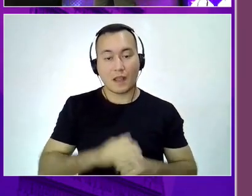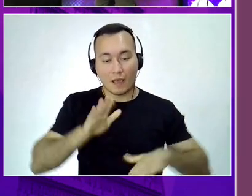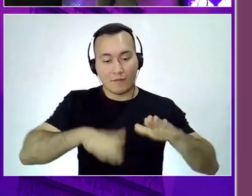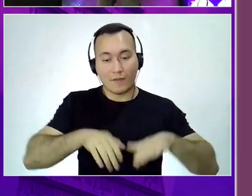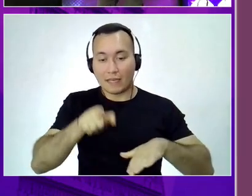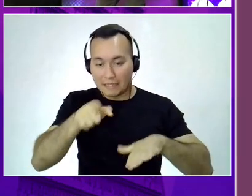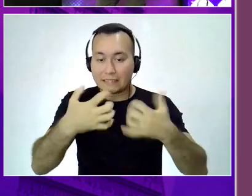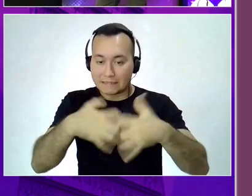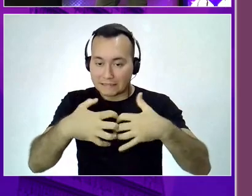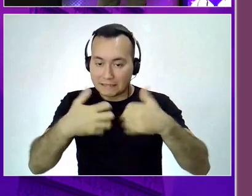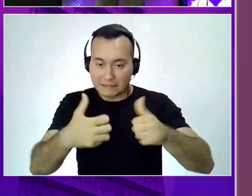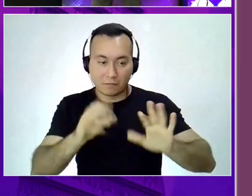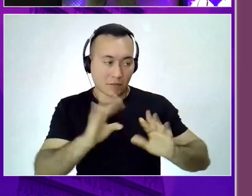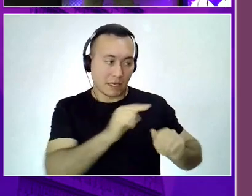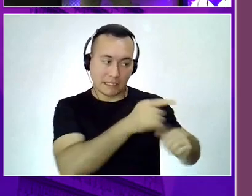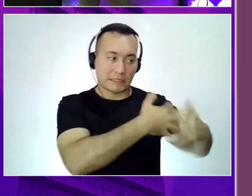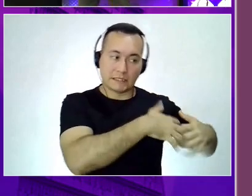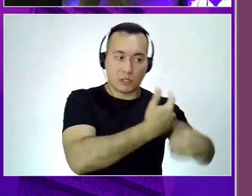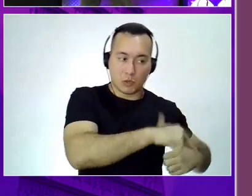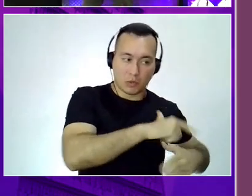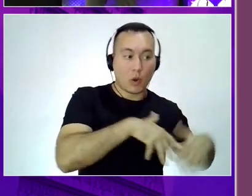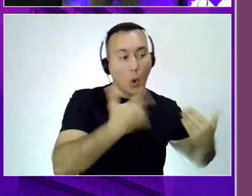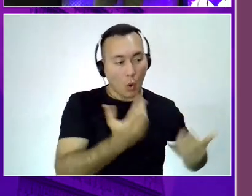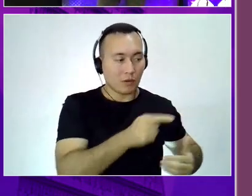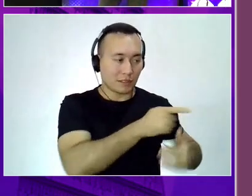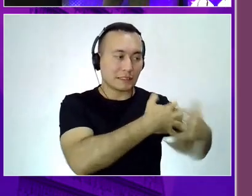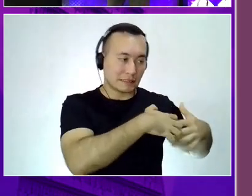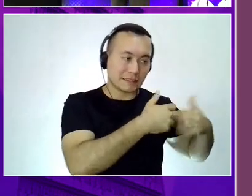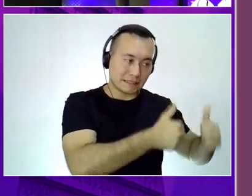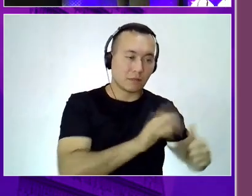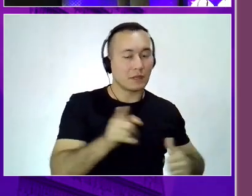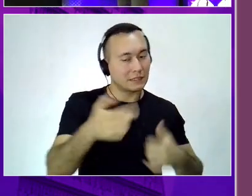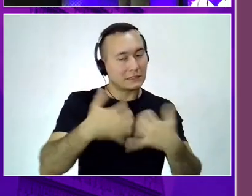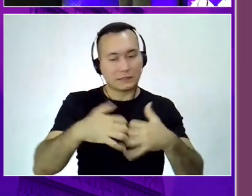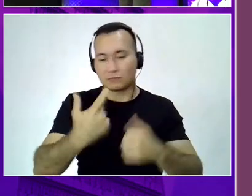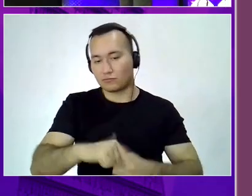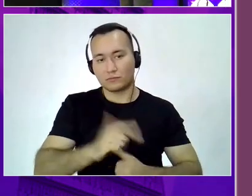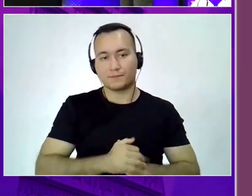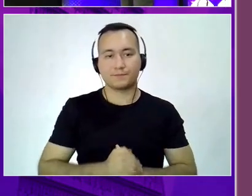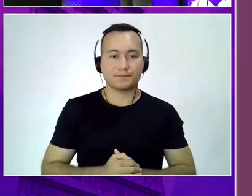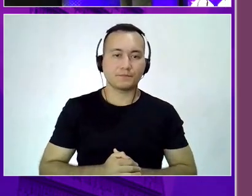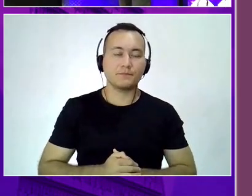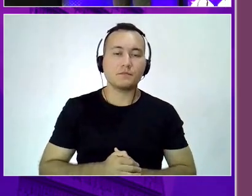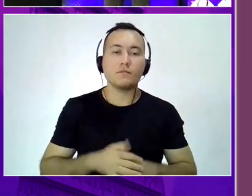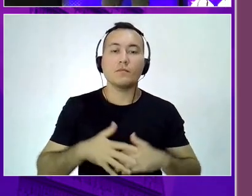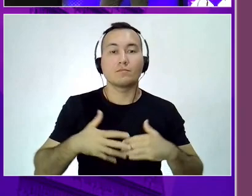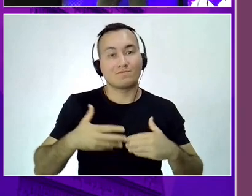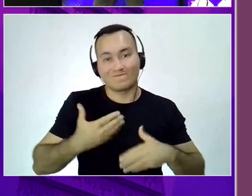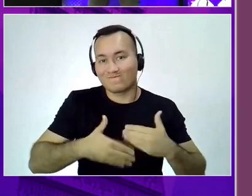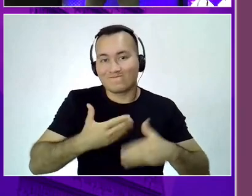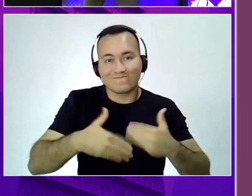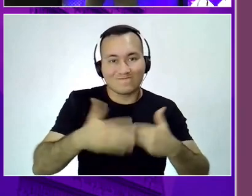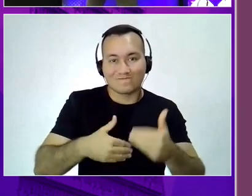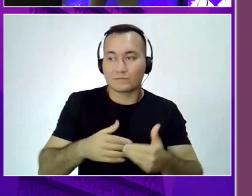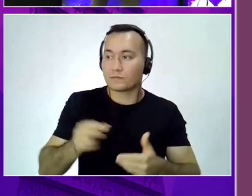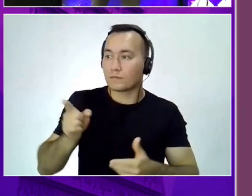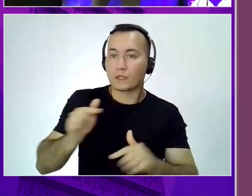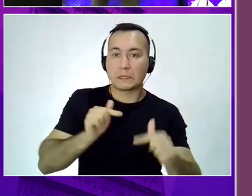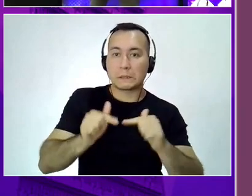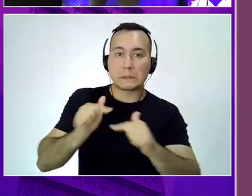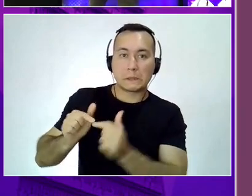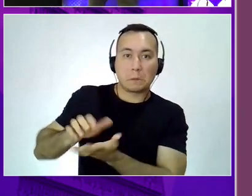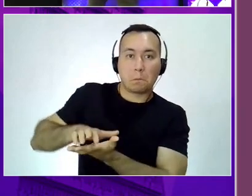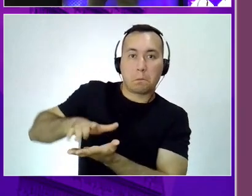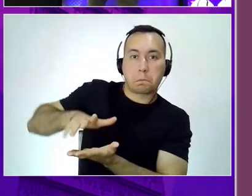demoradas, aumento de custo para manter e executar tudo isso. Ou seja, a solução vai crescendo e o processo de CI começa a ficar lento. Pô, mandei para o CI e ficou 30